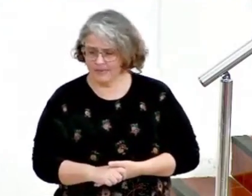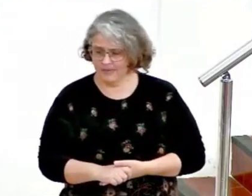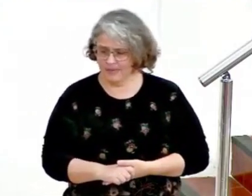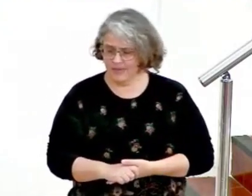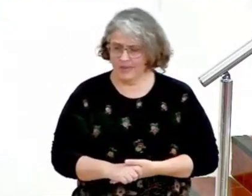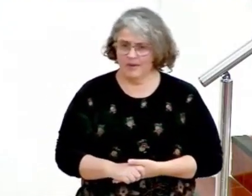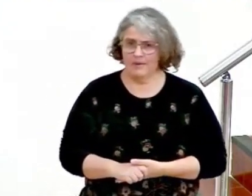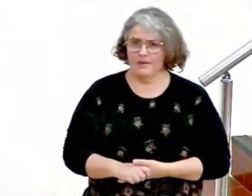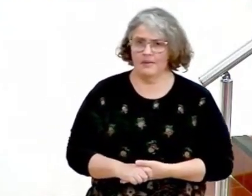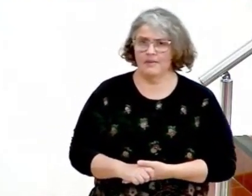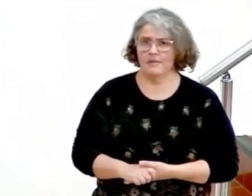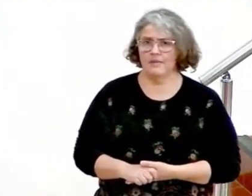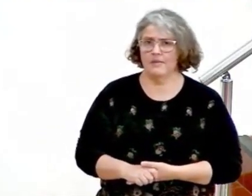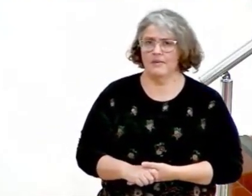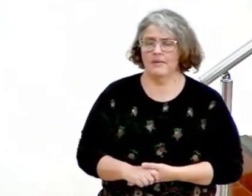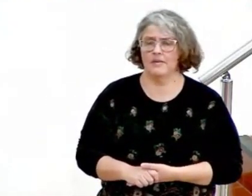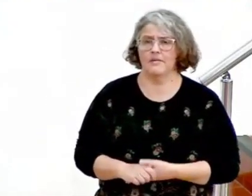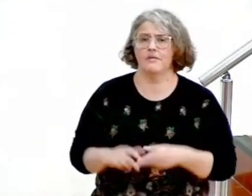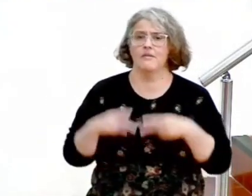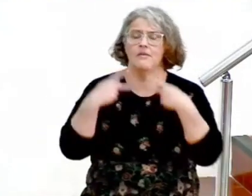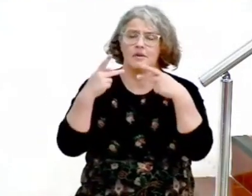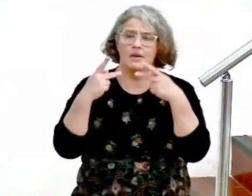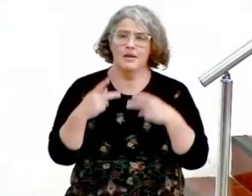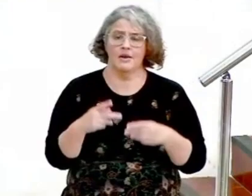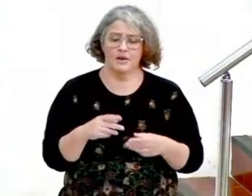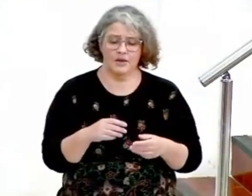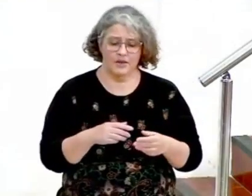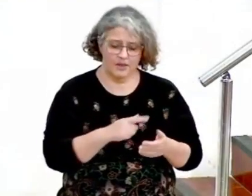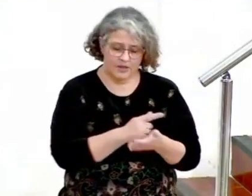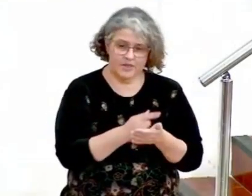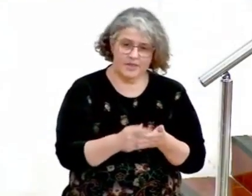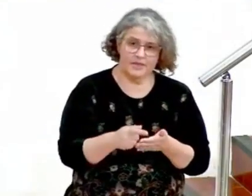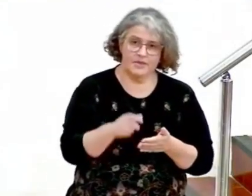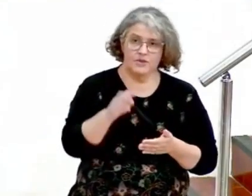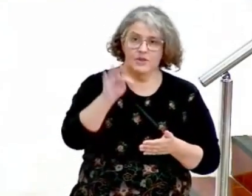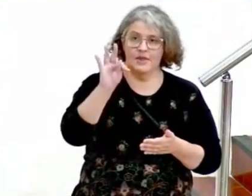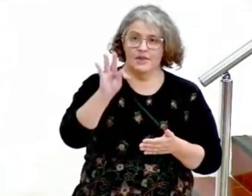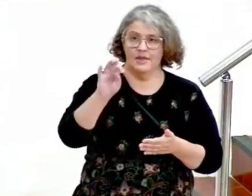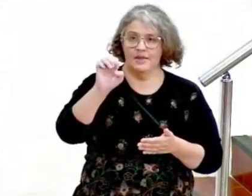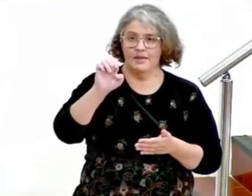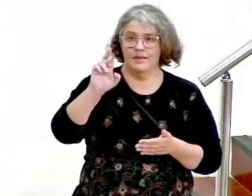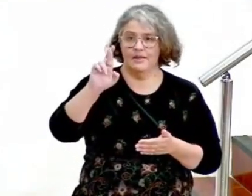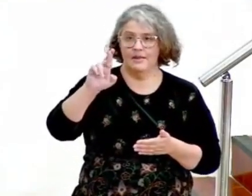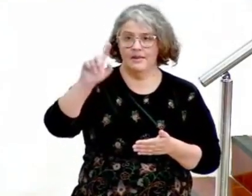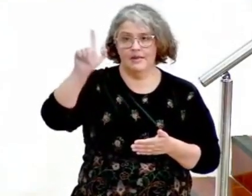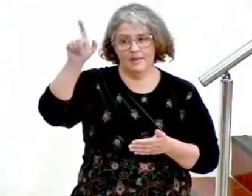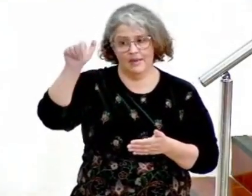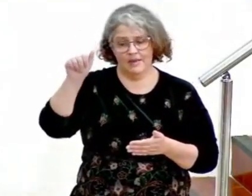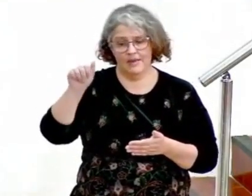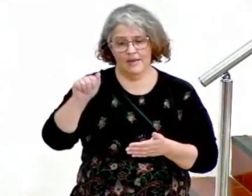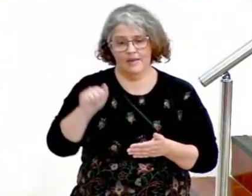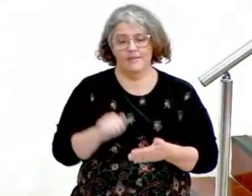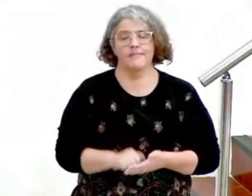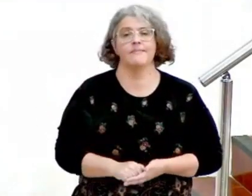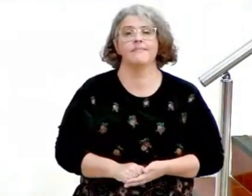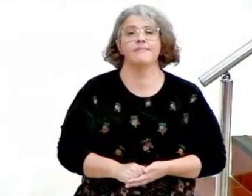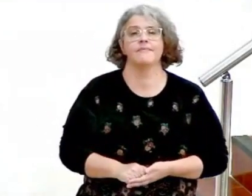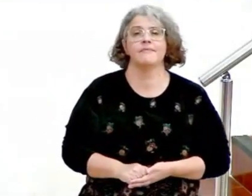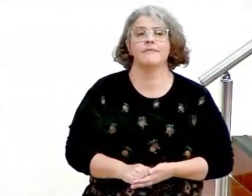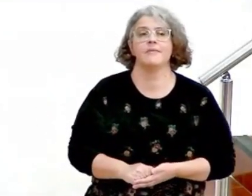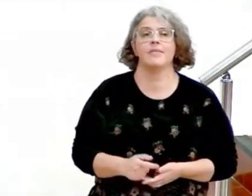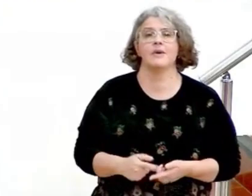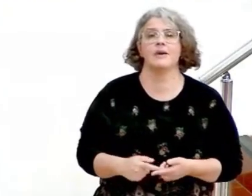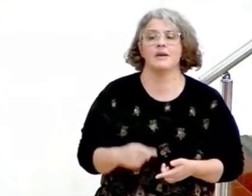a apontar para a geração de Terá, e aqui na geração de Terá, ele vai falar de Sarai, que vai